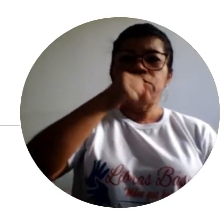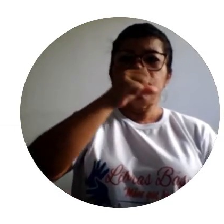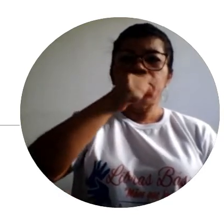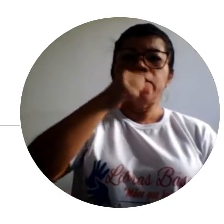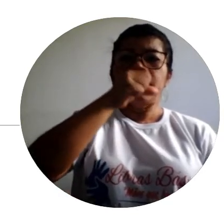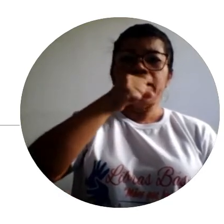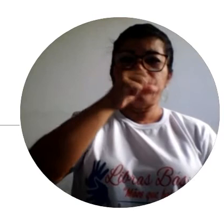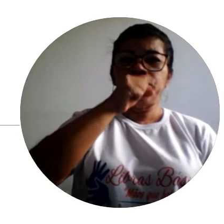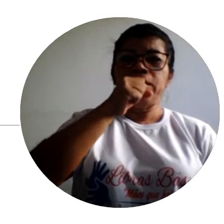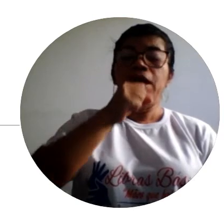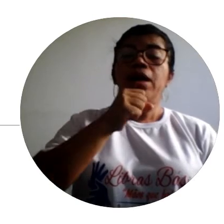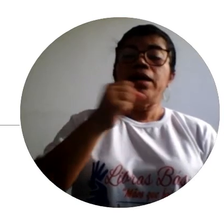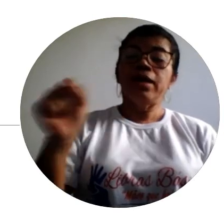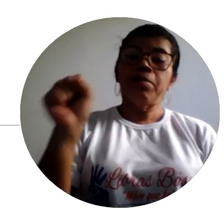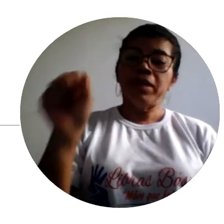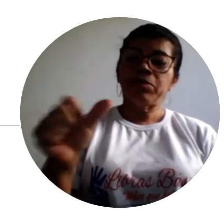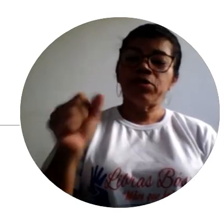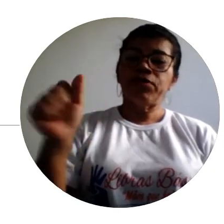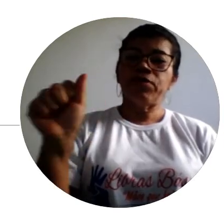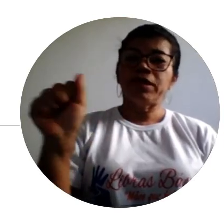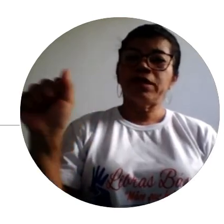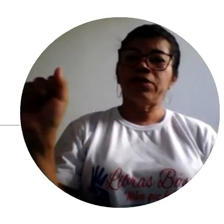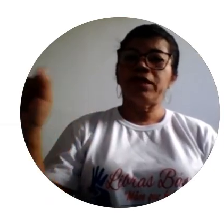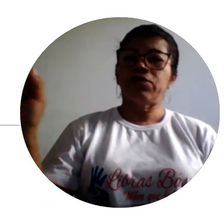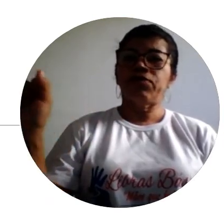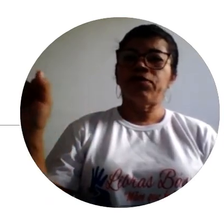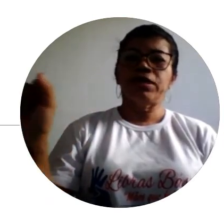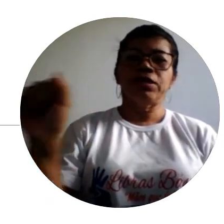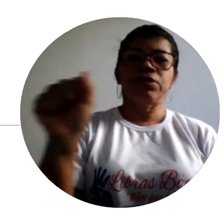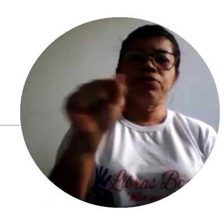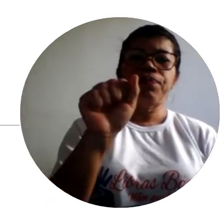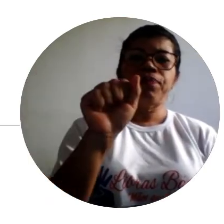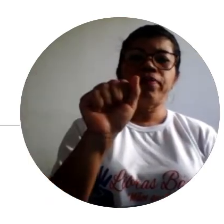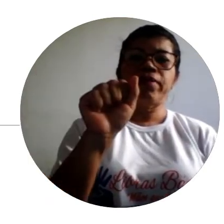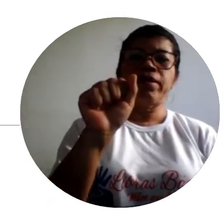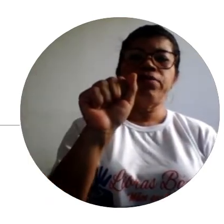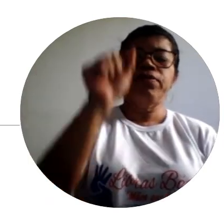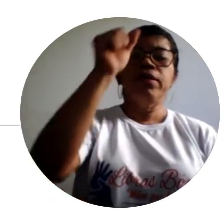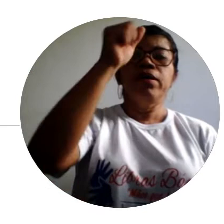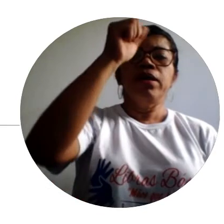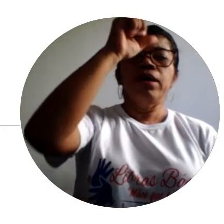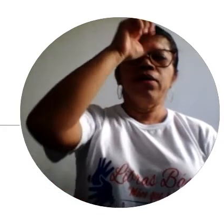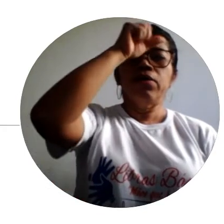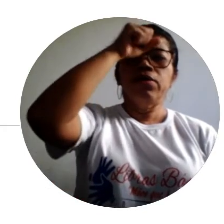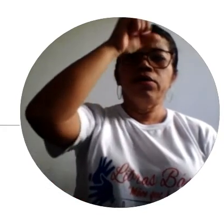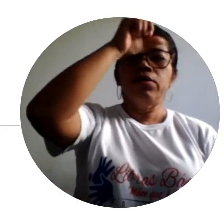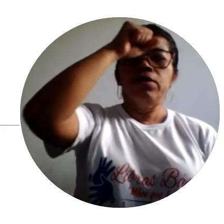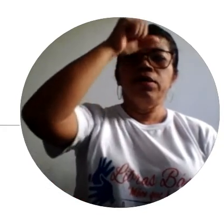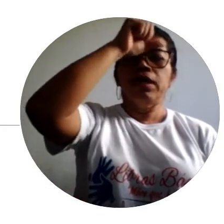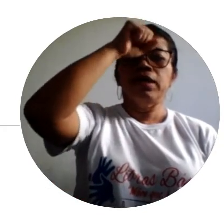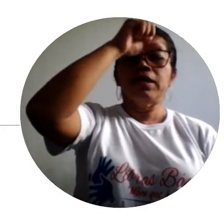isso. Laranja. E a mesma configuração, essa configuração, né?